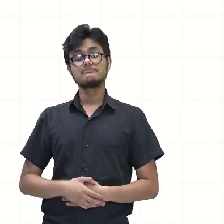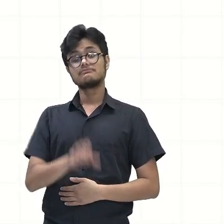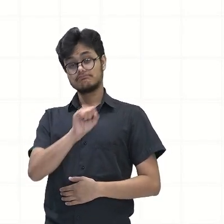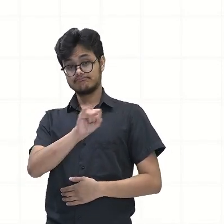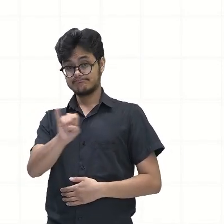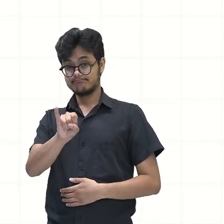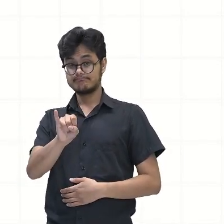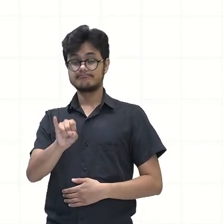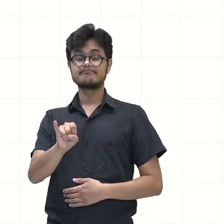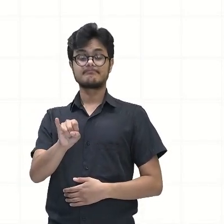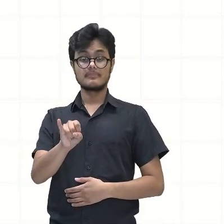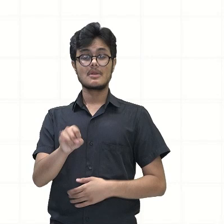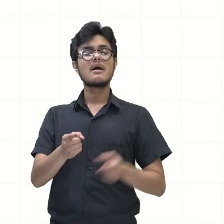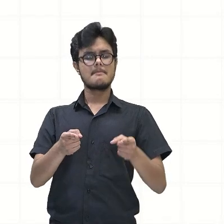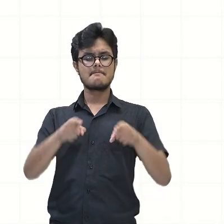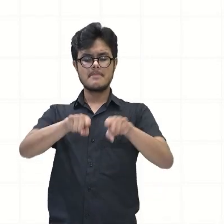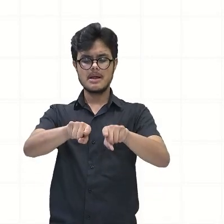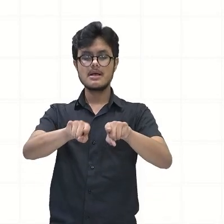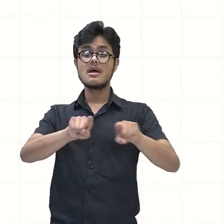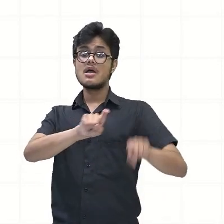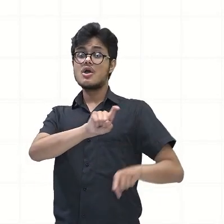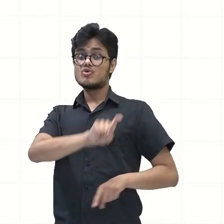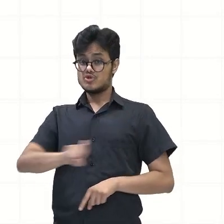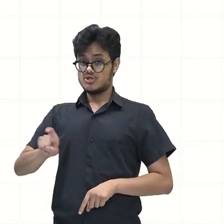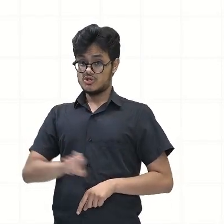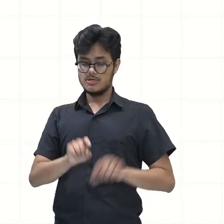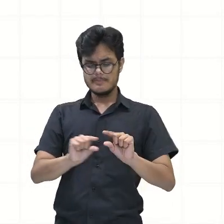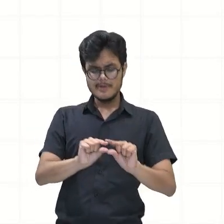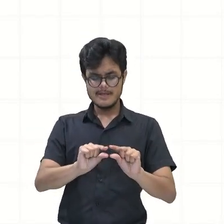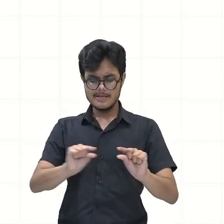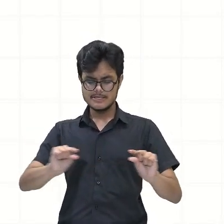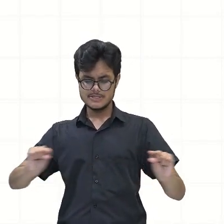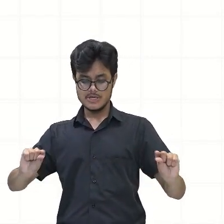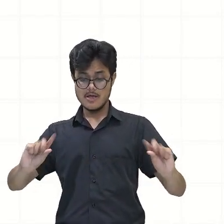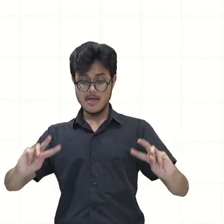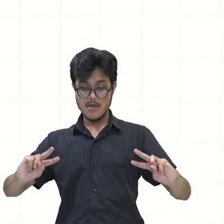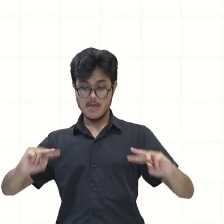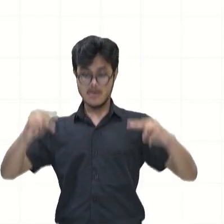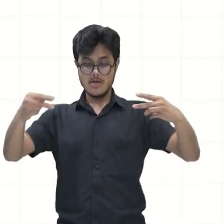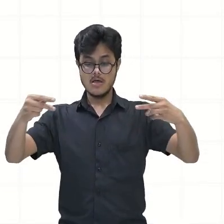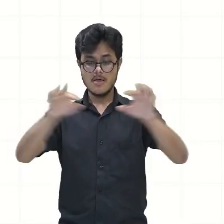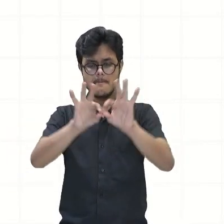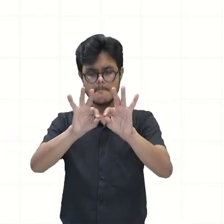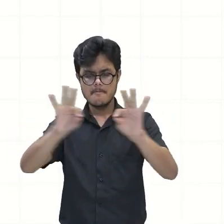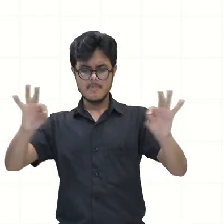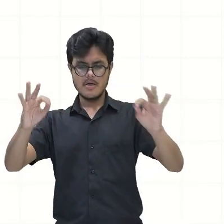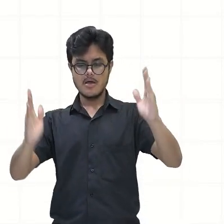de reta for paralelo ao eixo do X, basta eu fazer